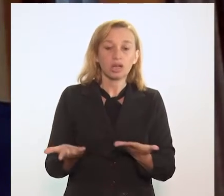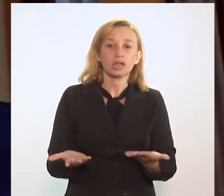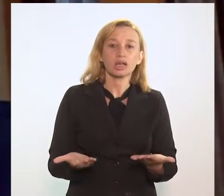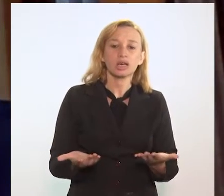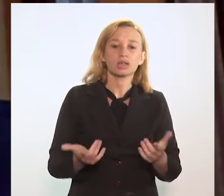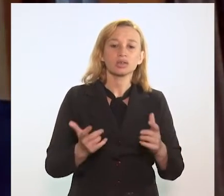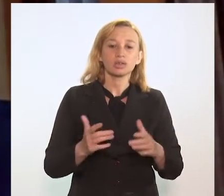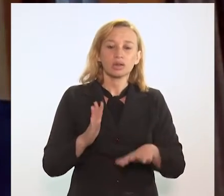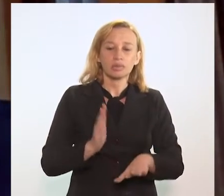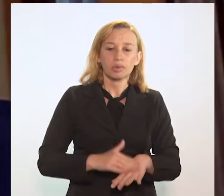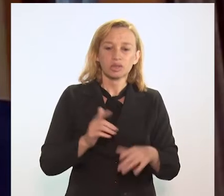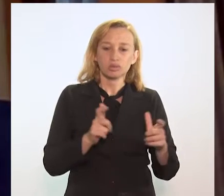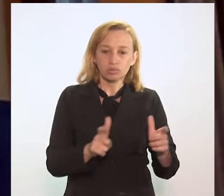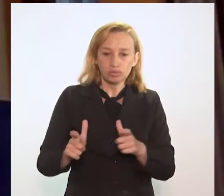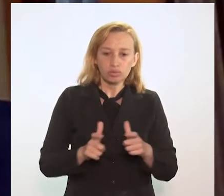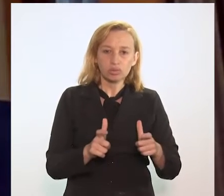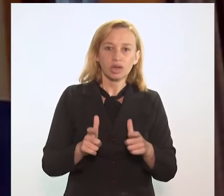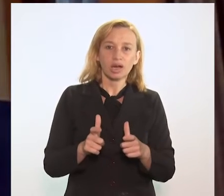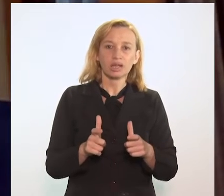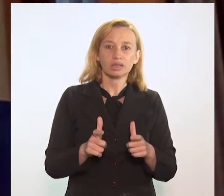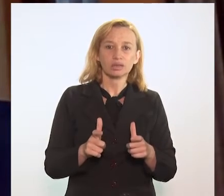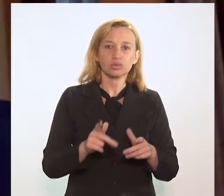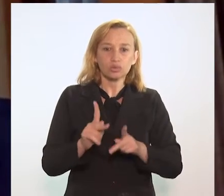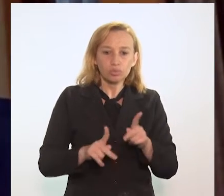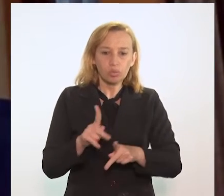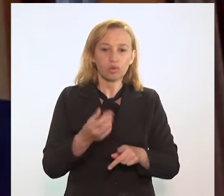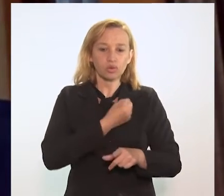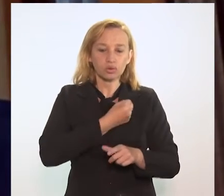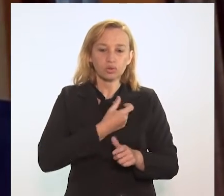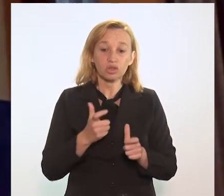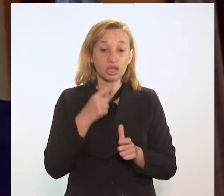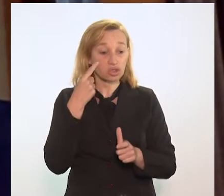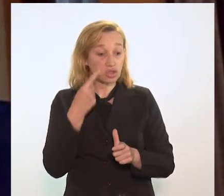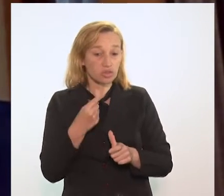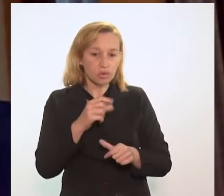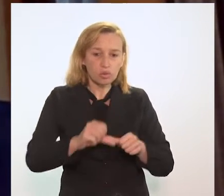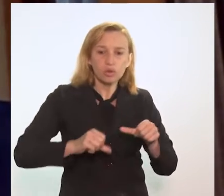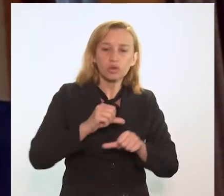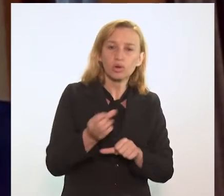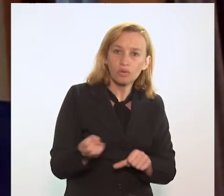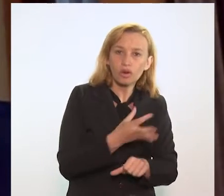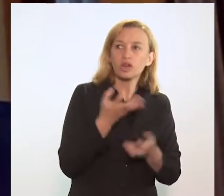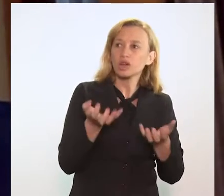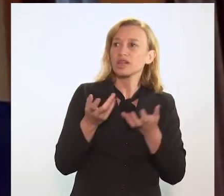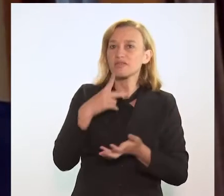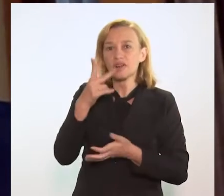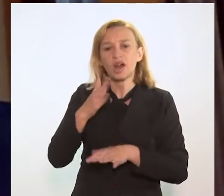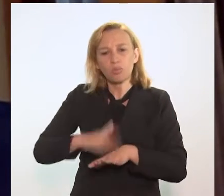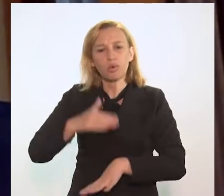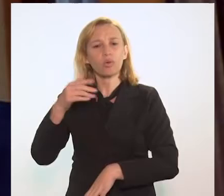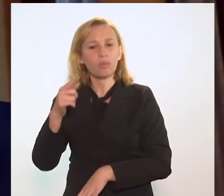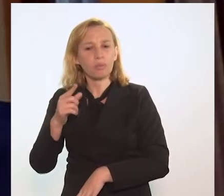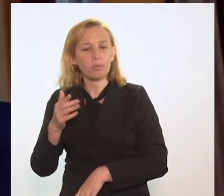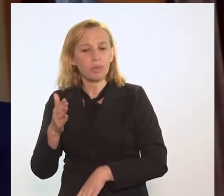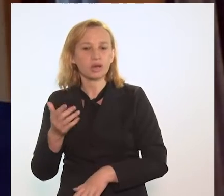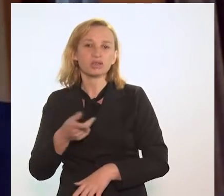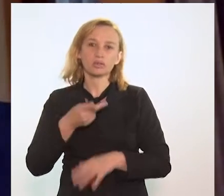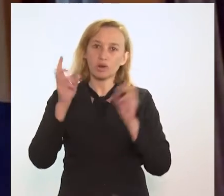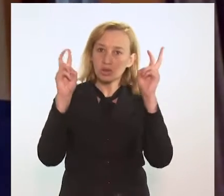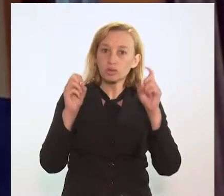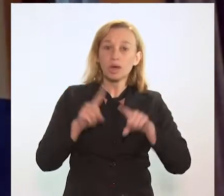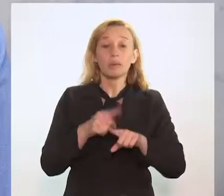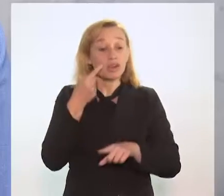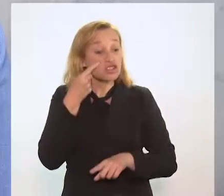é onde emprega a maior parte da população, e a gente viu ele se renovando, né. Eu queria depois falar um pouco mais sobre